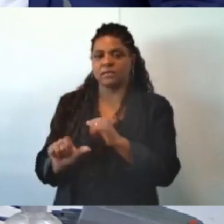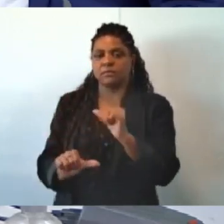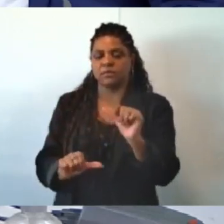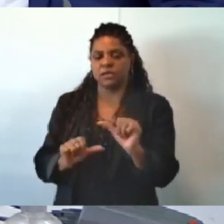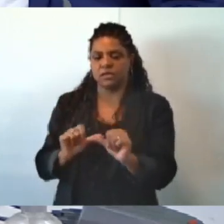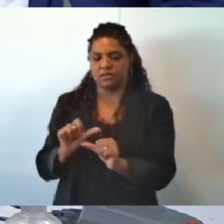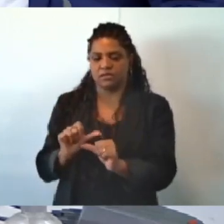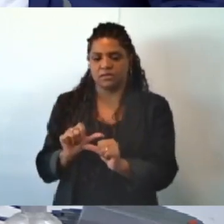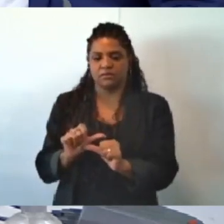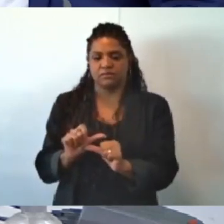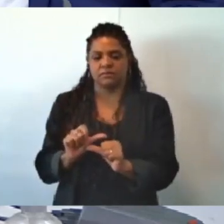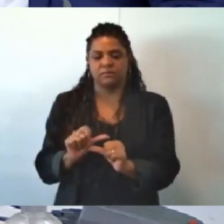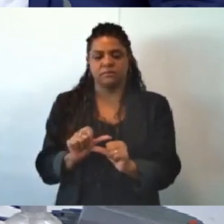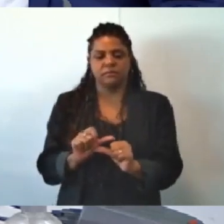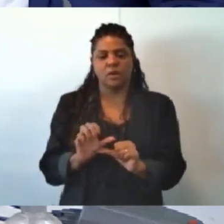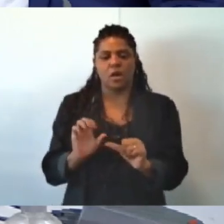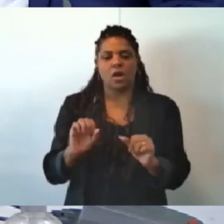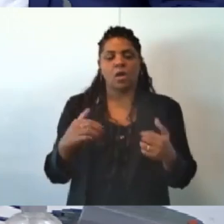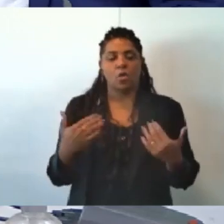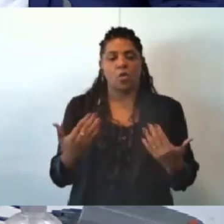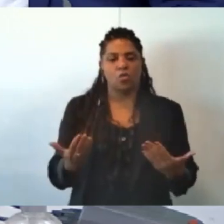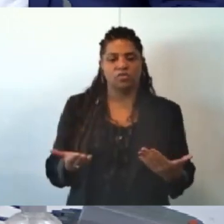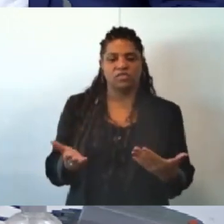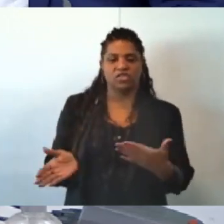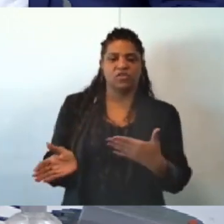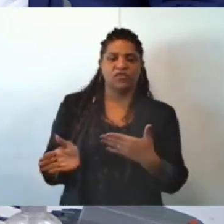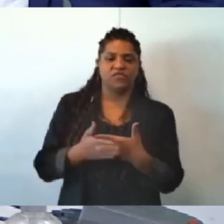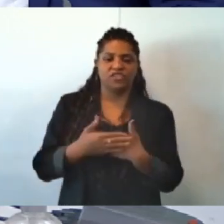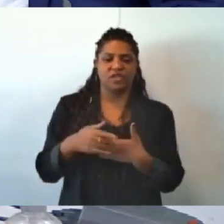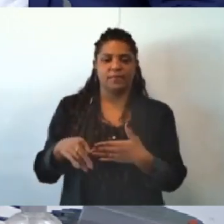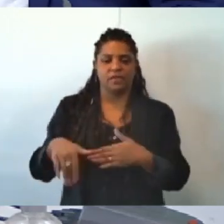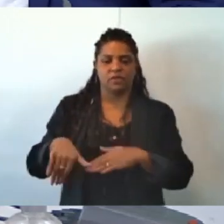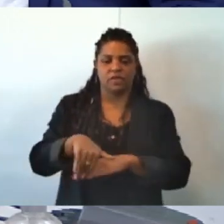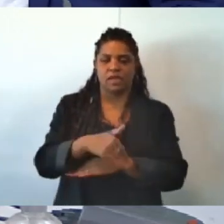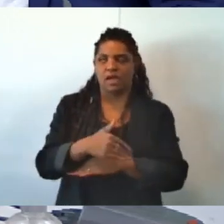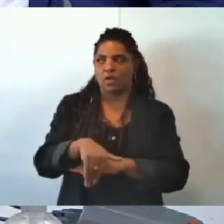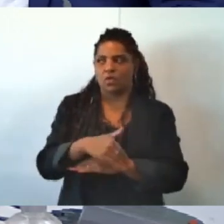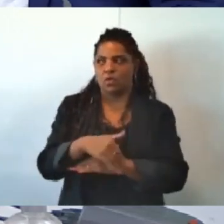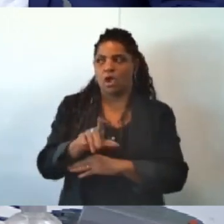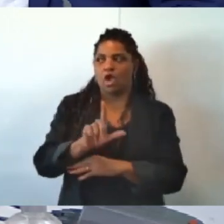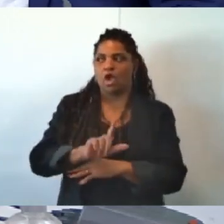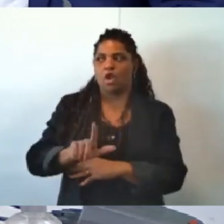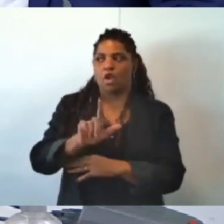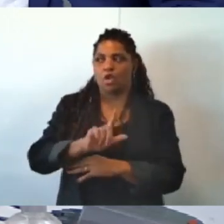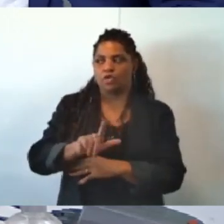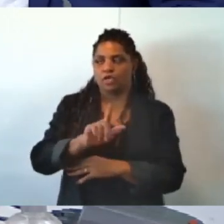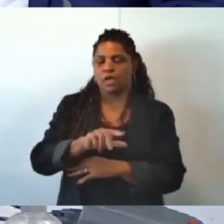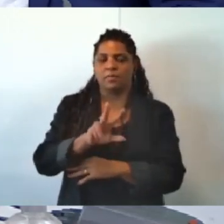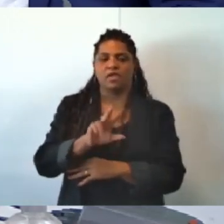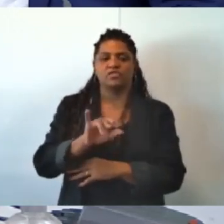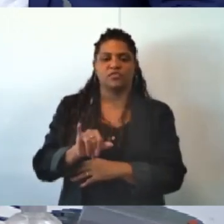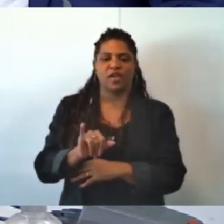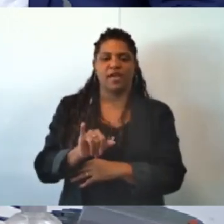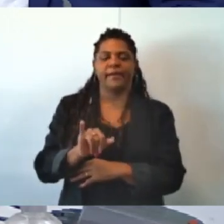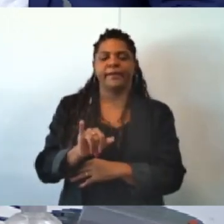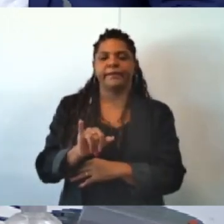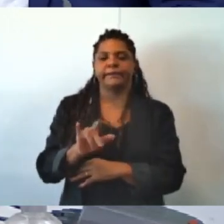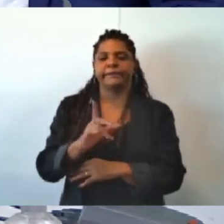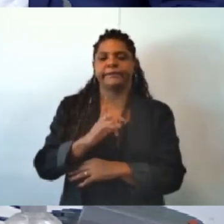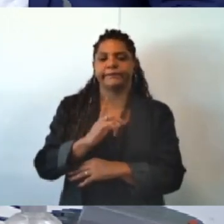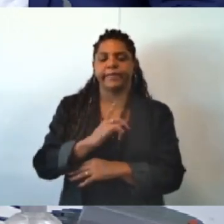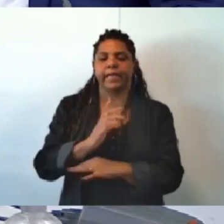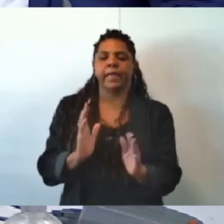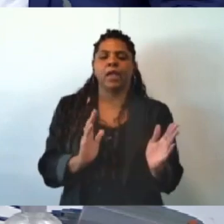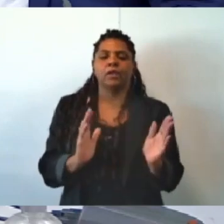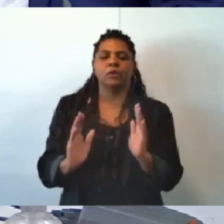ou seja, o fechamento da rua Sapucaí, obviamente nós vamos deixá-la em ritmo, talvez, de período de carnaval, né?